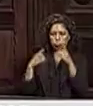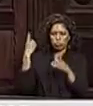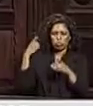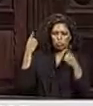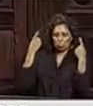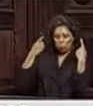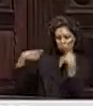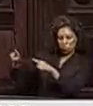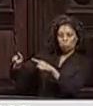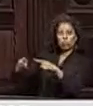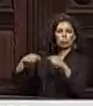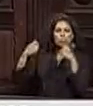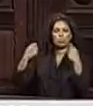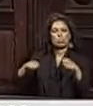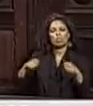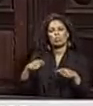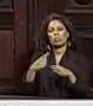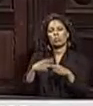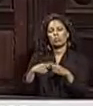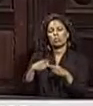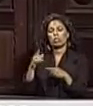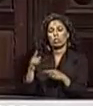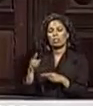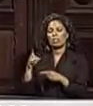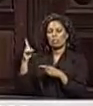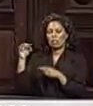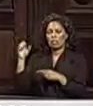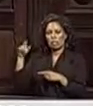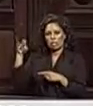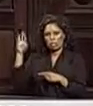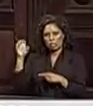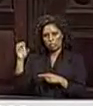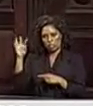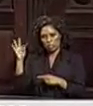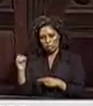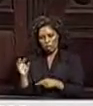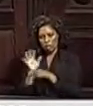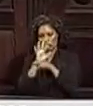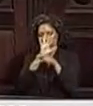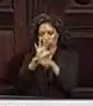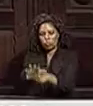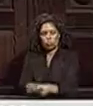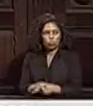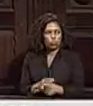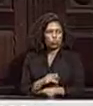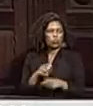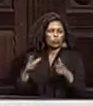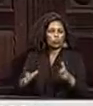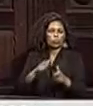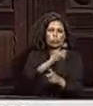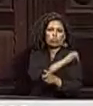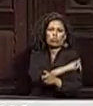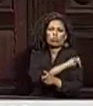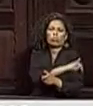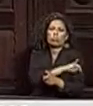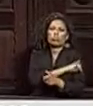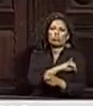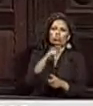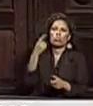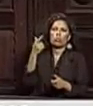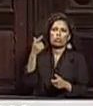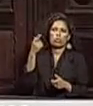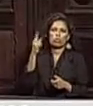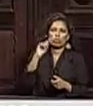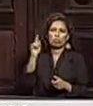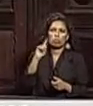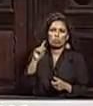fortalece a economia do Estado, não fortalece a geração de emprego, ao contrário. Vide o que está acontecendo com a indústria naval e vai acontecer com a indústria de